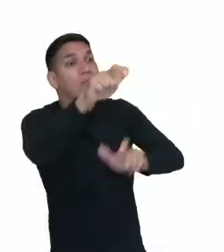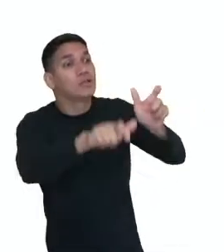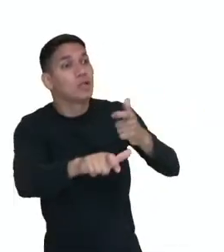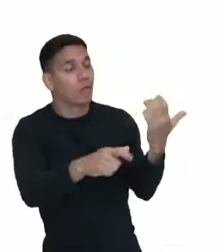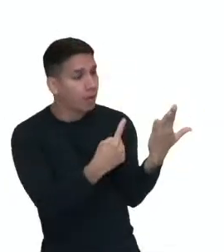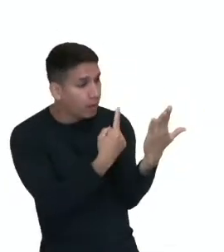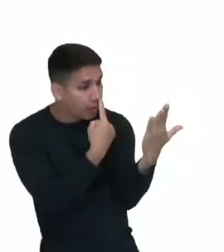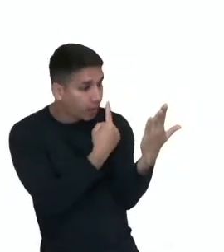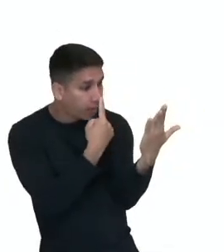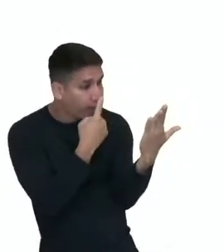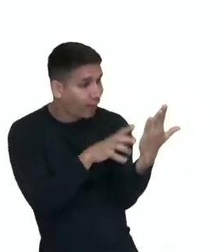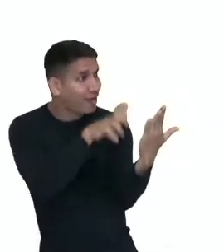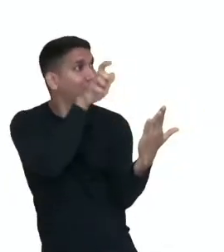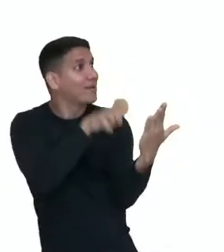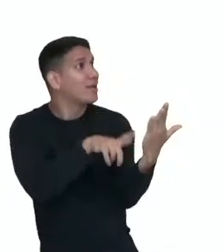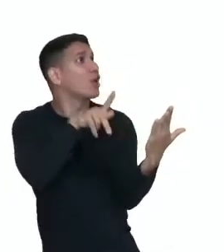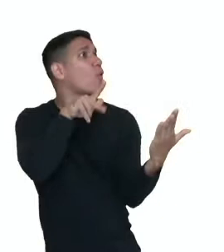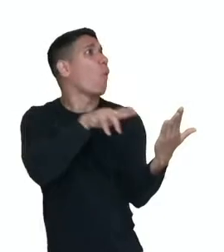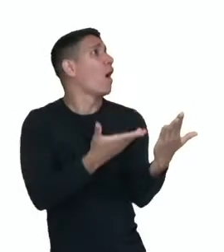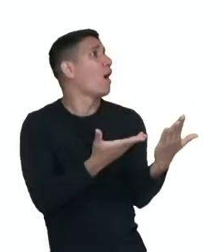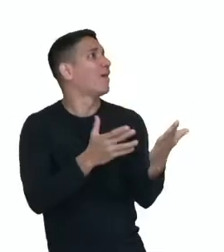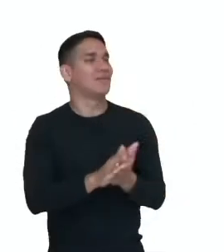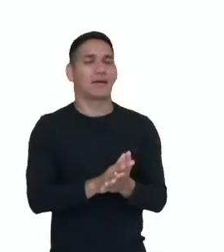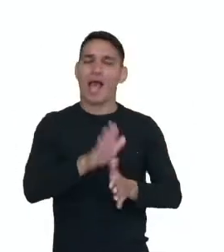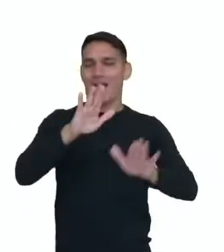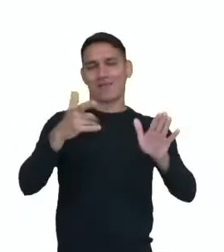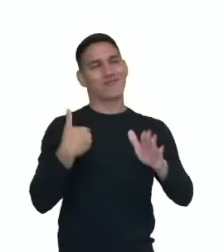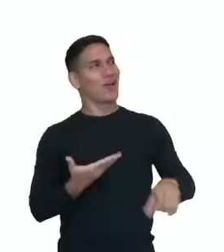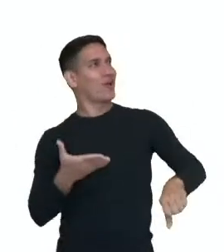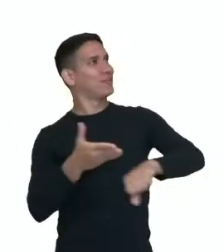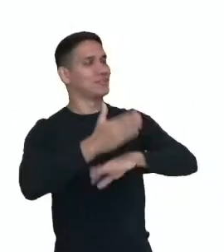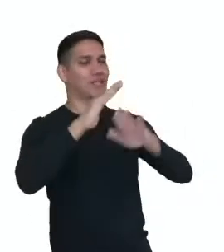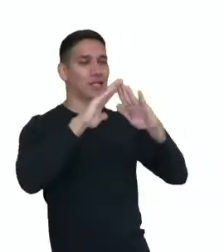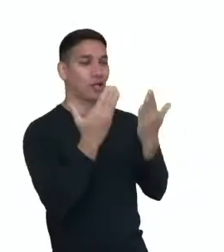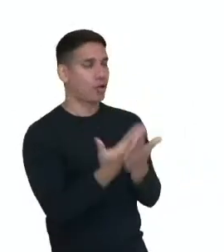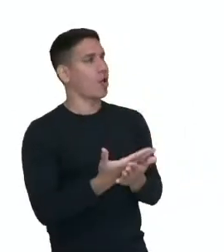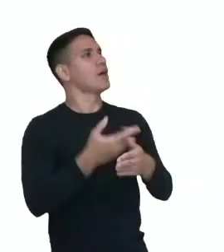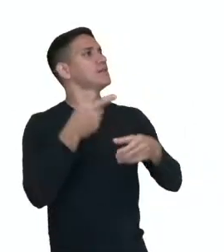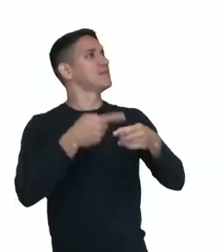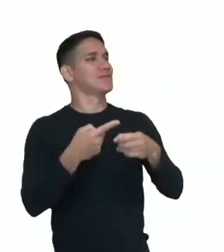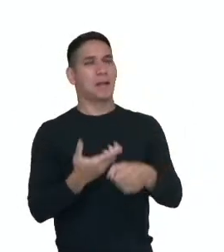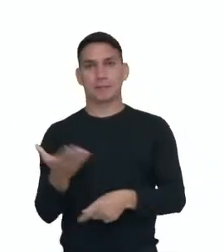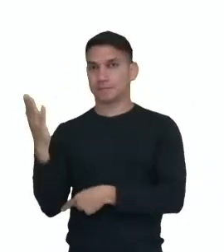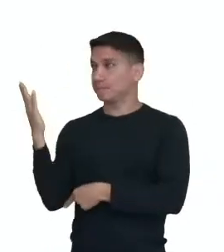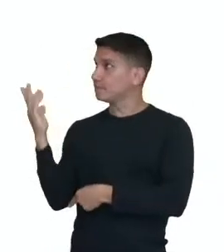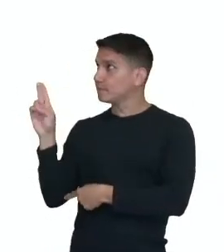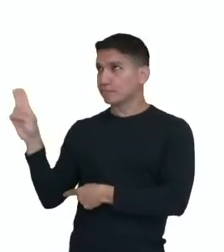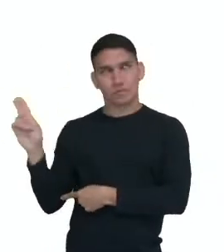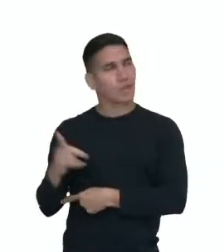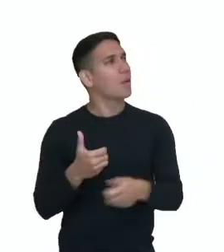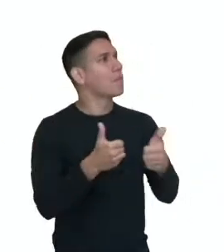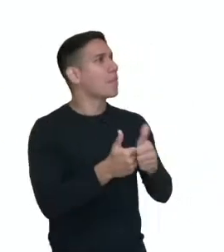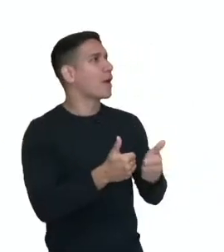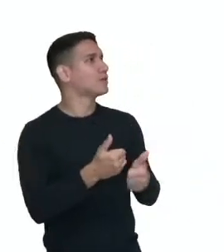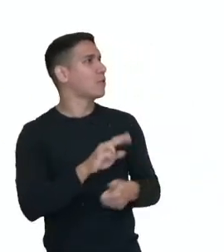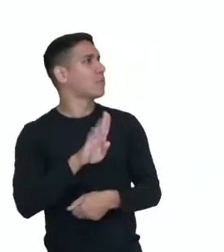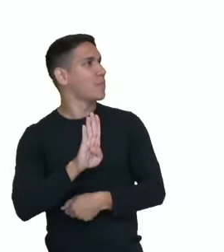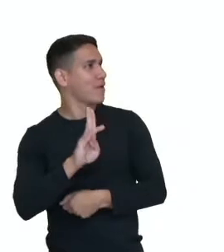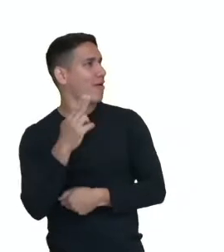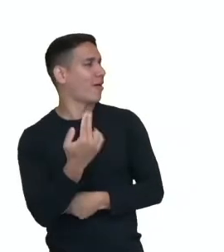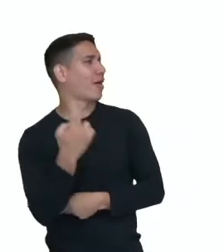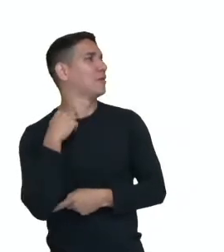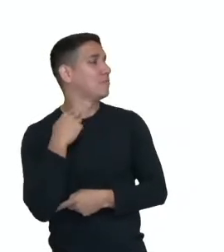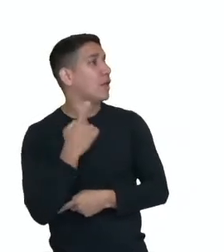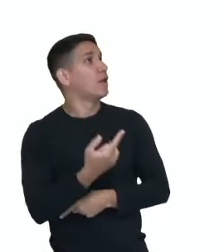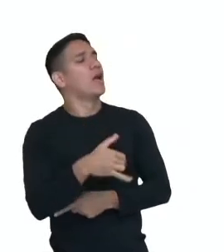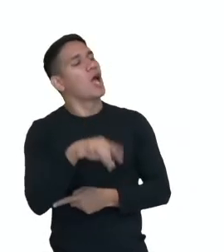leitores. Certa vez, visitando uma escola na cidade de Betim, perto de Belo Horizonte, tive esse cenário